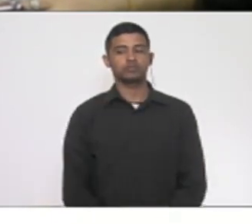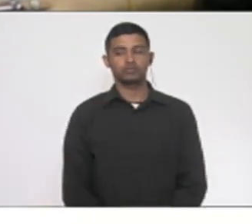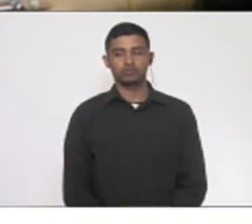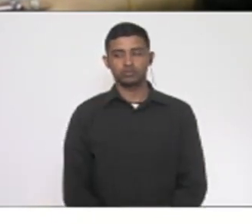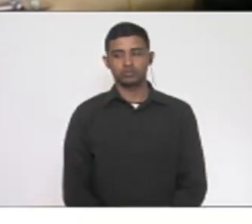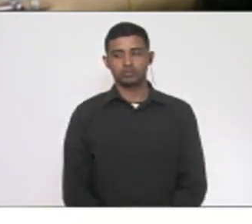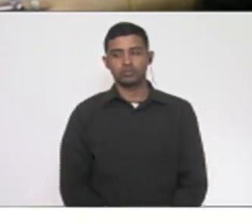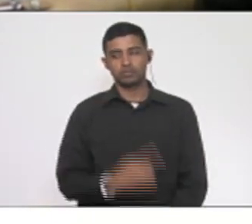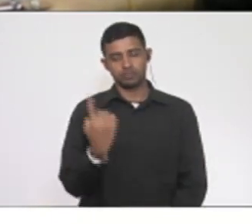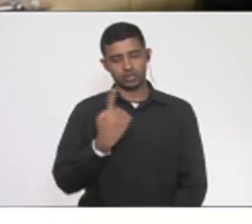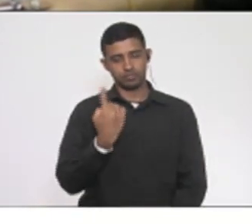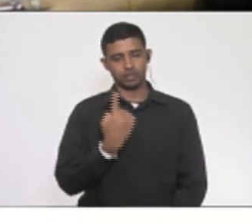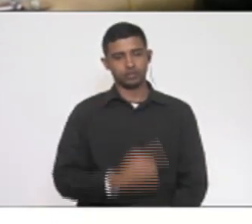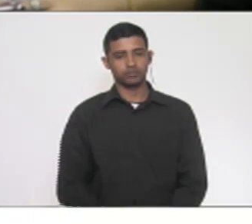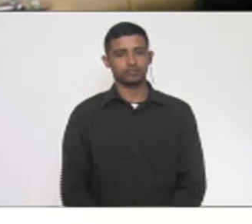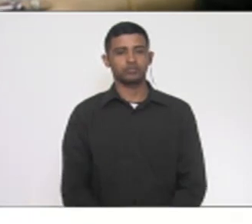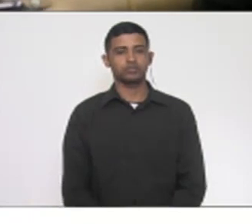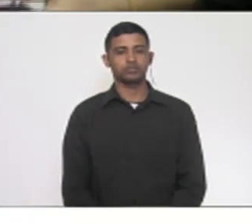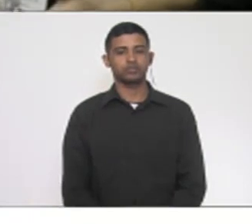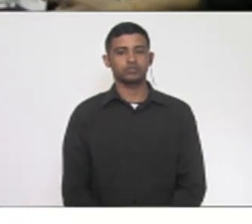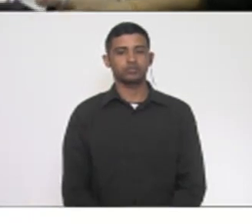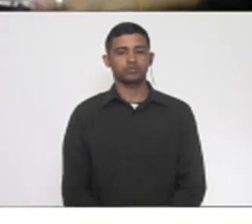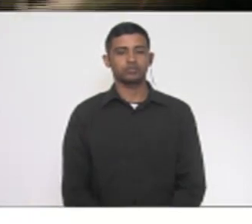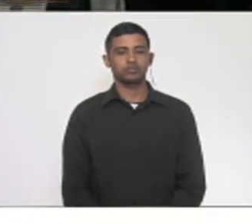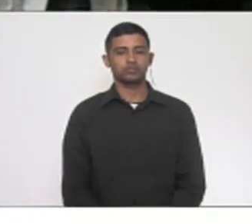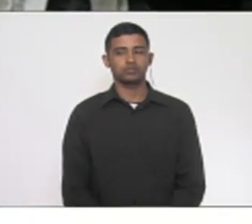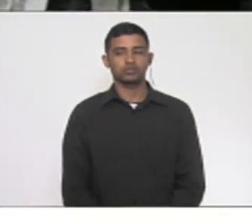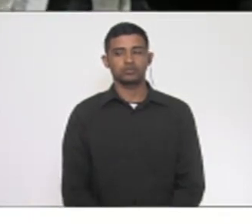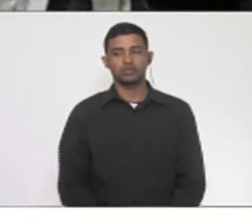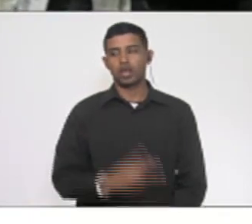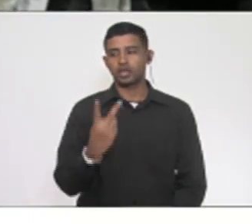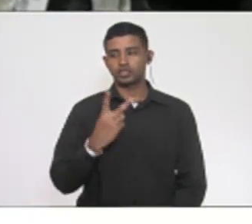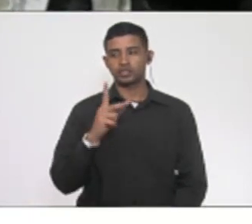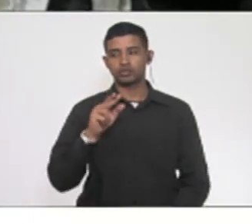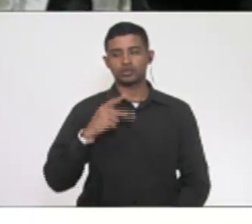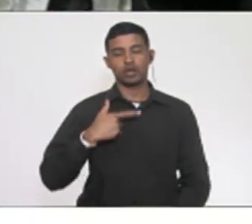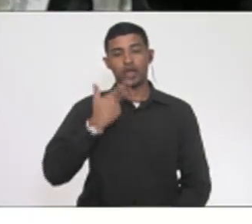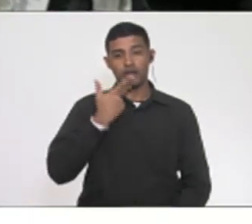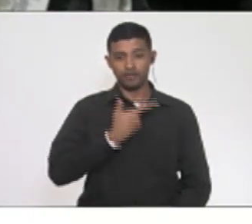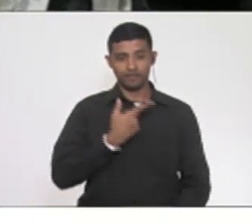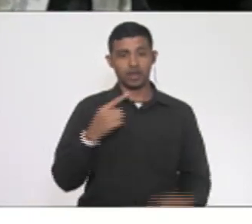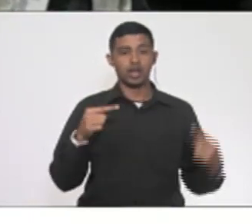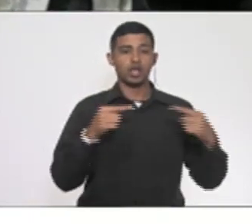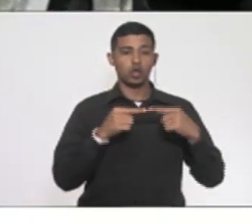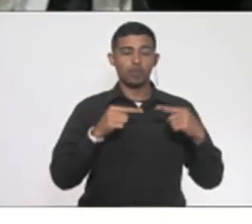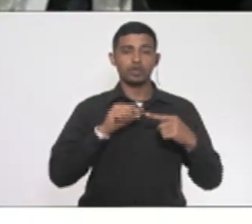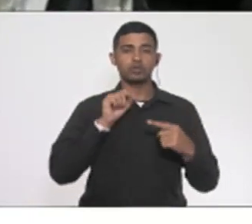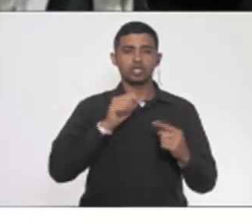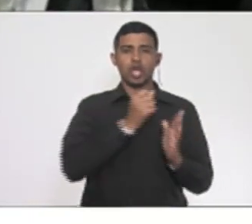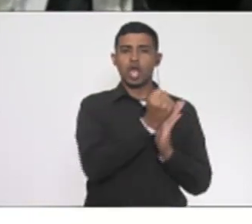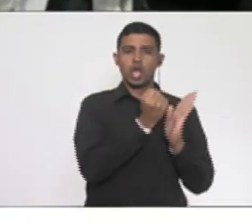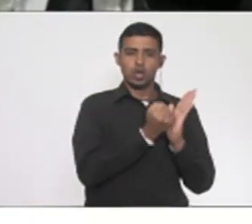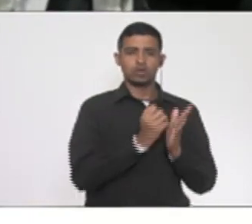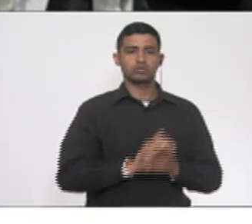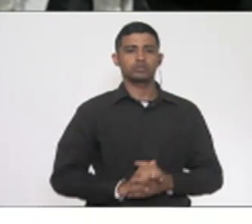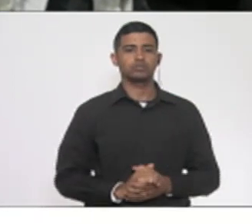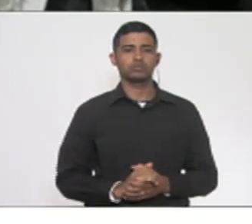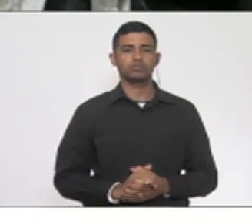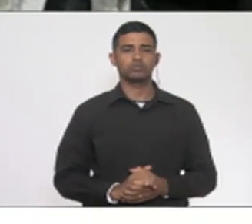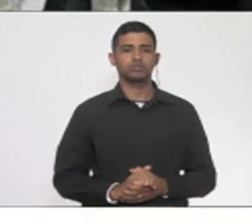Esse é o primeiro ponto. O segundo ponto é que, como eu falei, que ela faz um congestionamento contratual. Ela